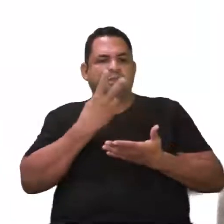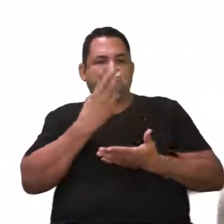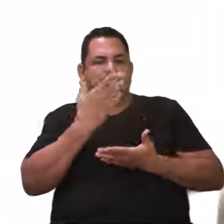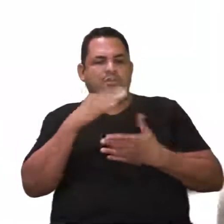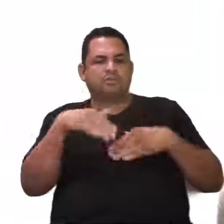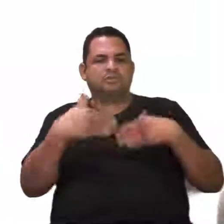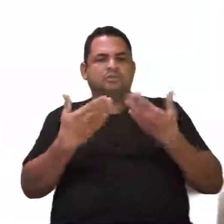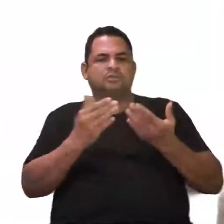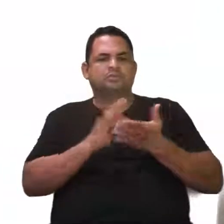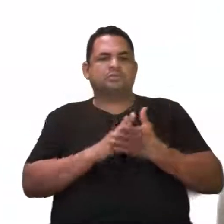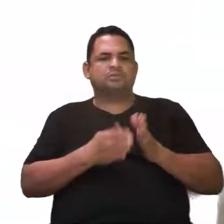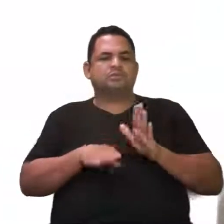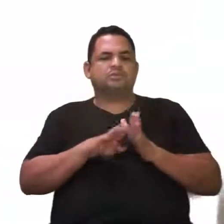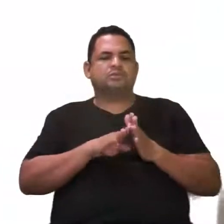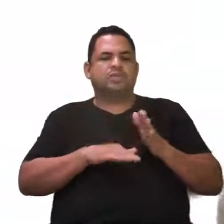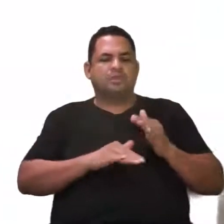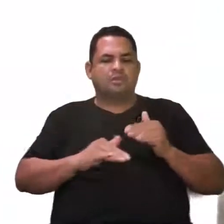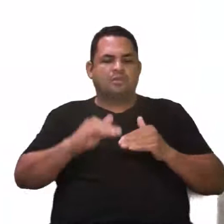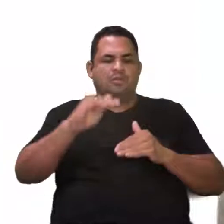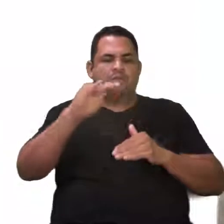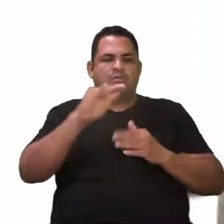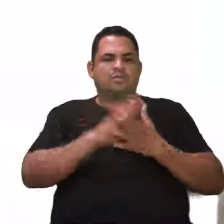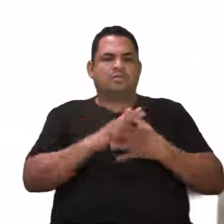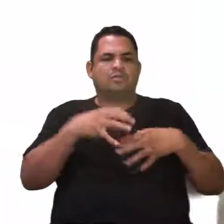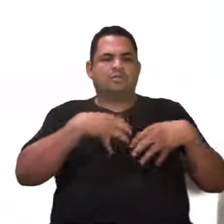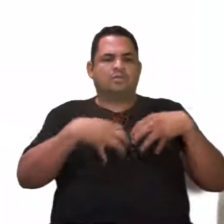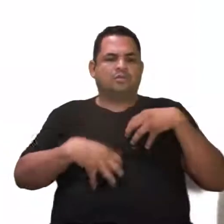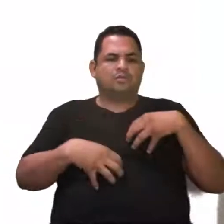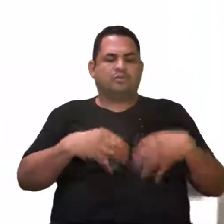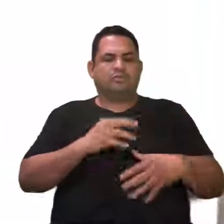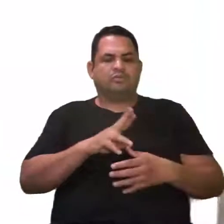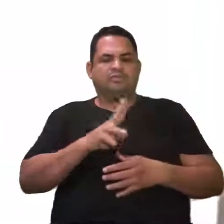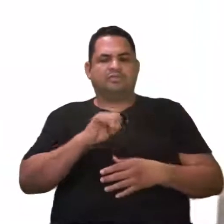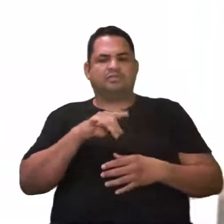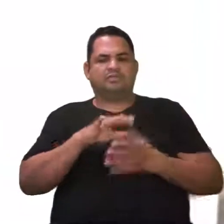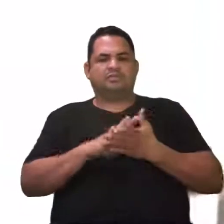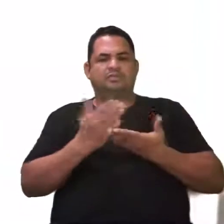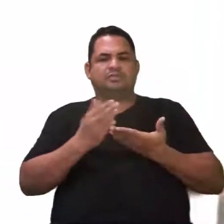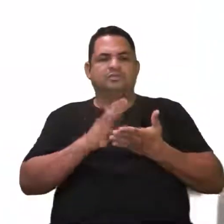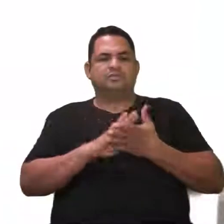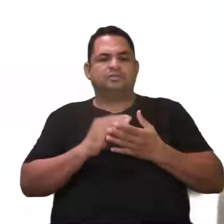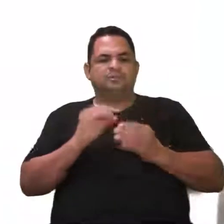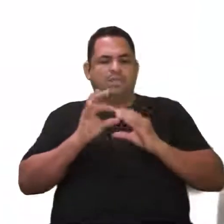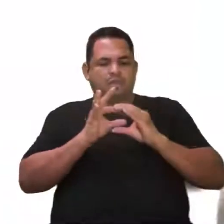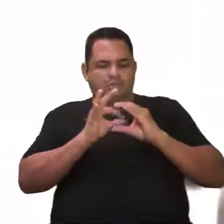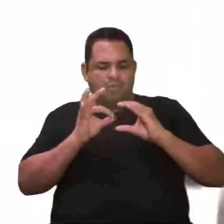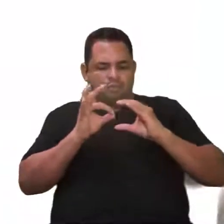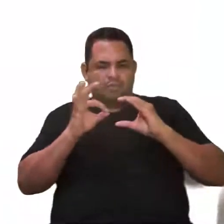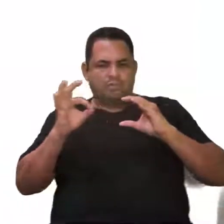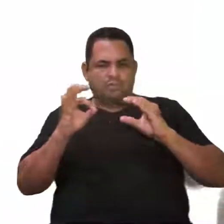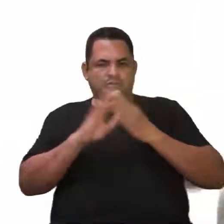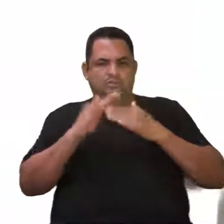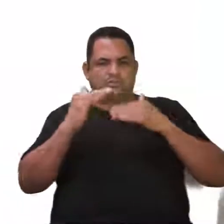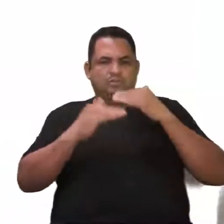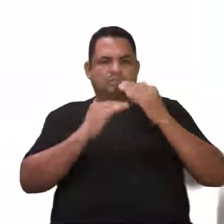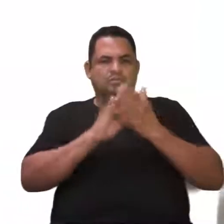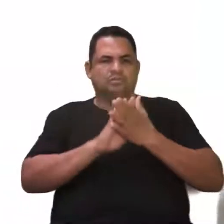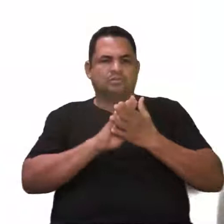vestígio. Quando chega na fase adulta, é o órgão vestigial. Quando está ainda na fase embrionária, você tem